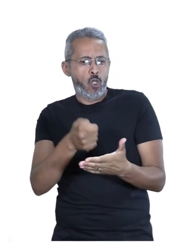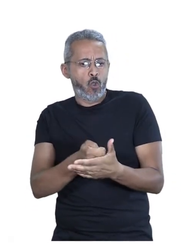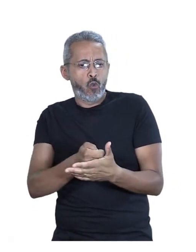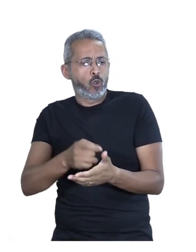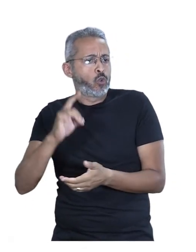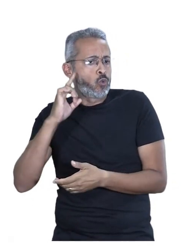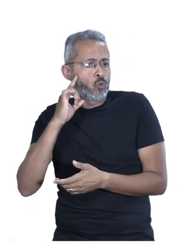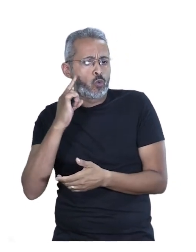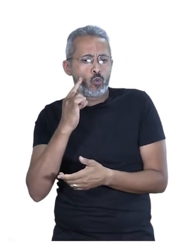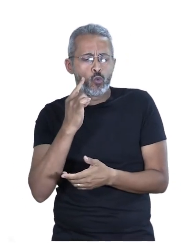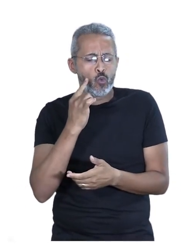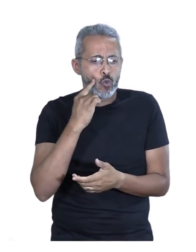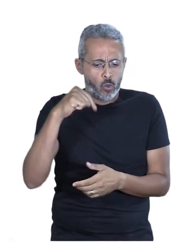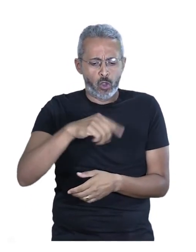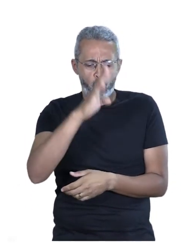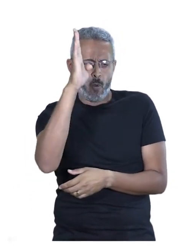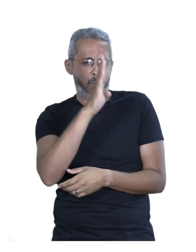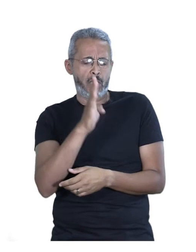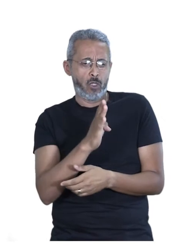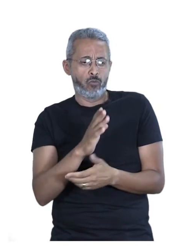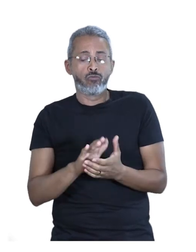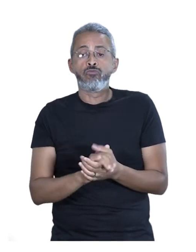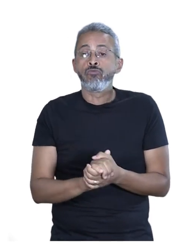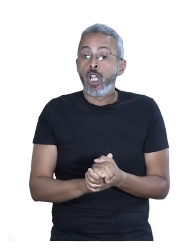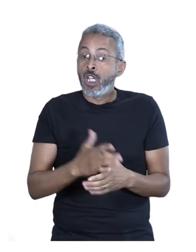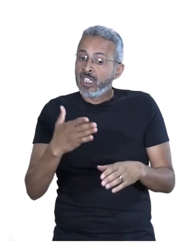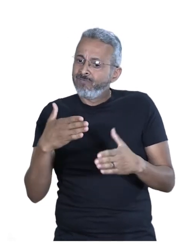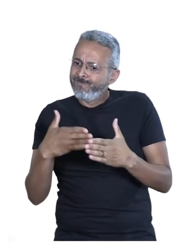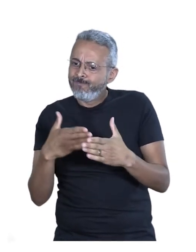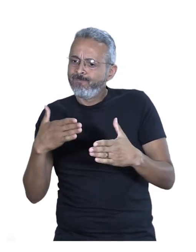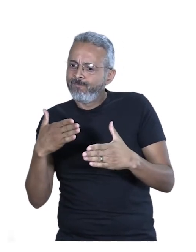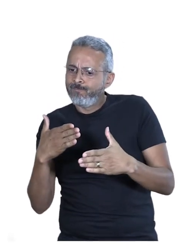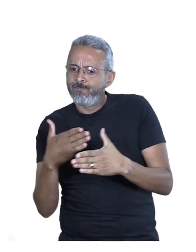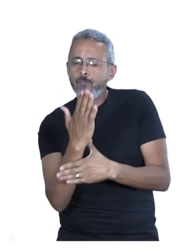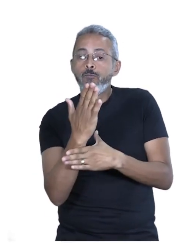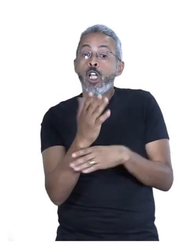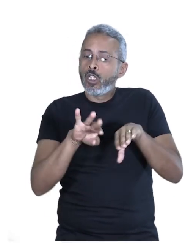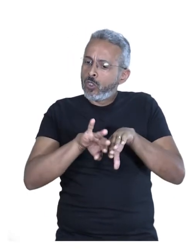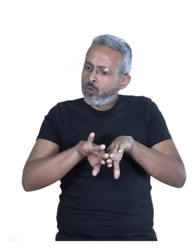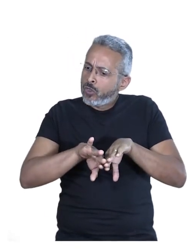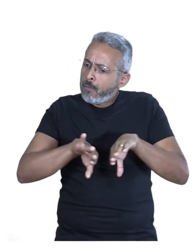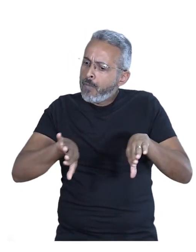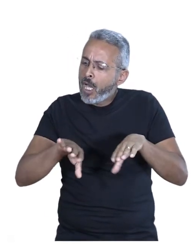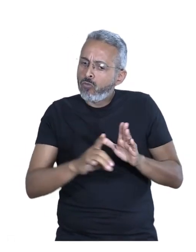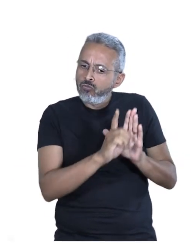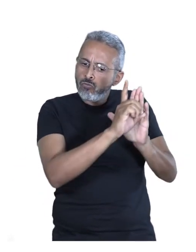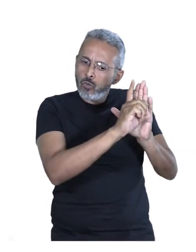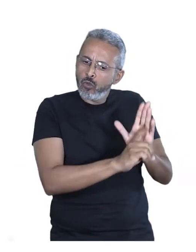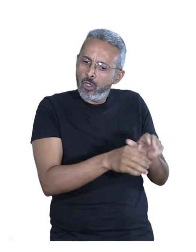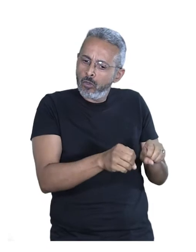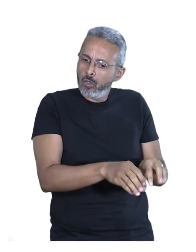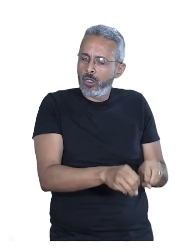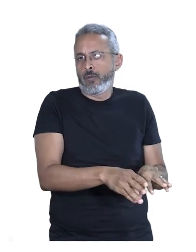dos deficientes auditivos brasileiros, os quais buscam ultrapassar as barreiras as quais os separam do